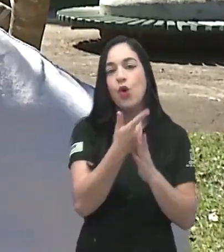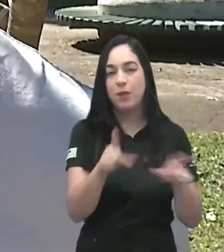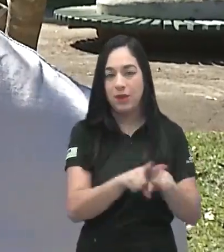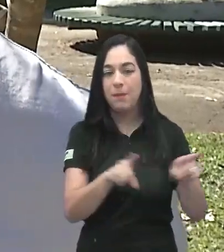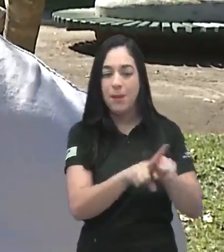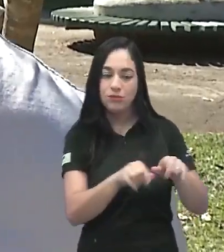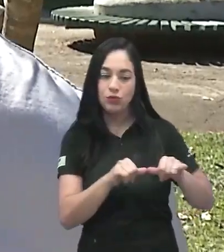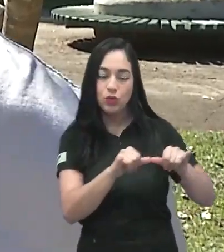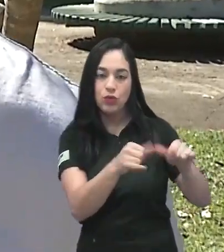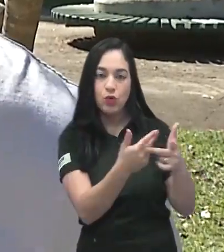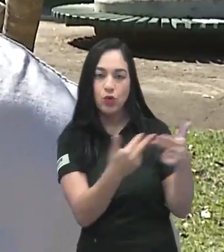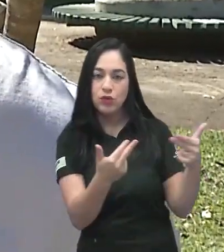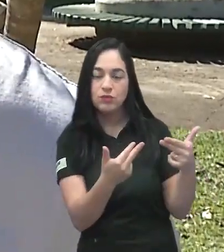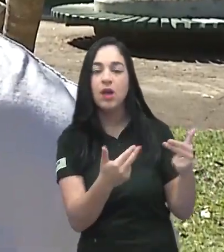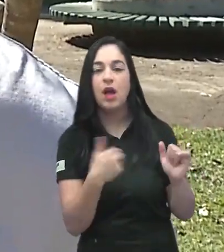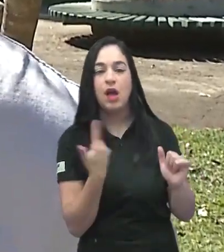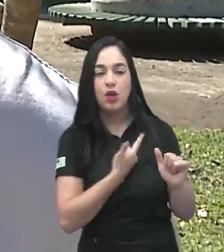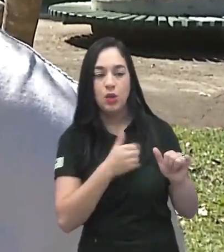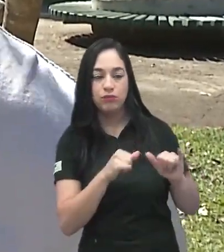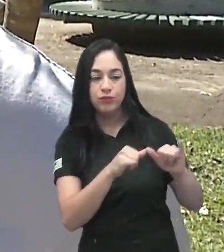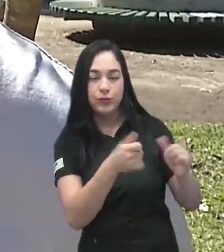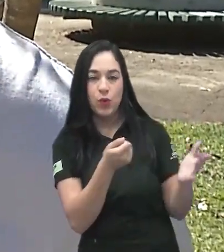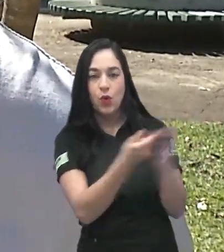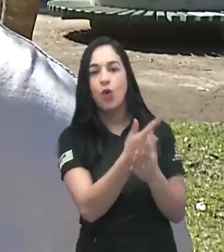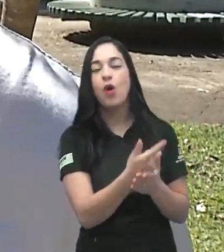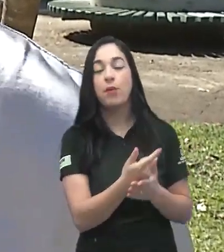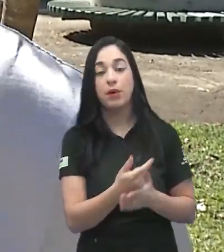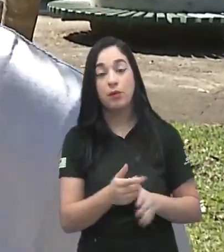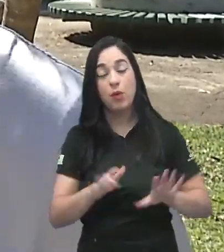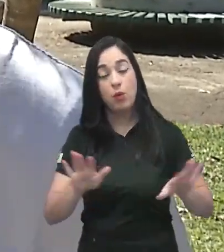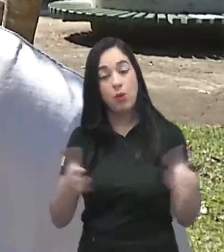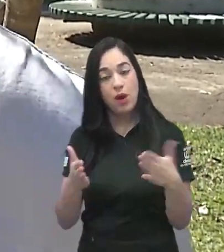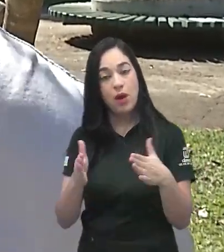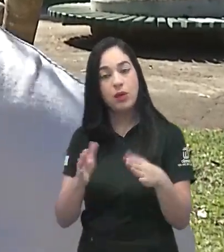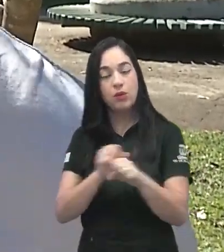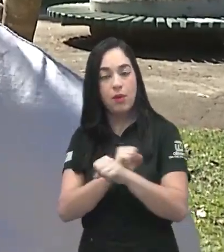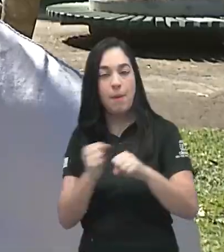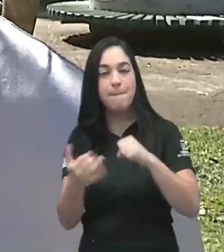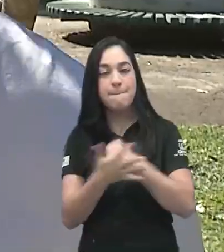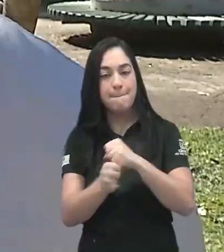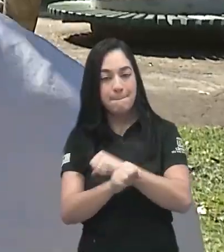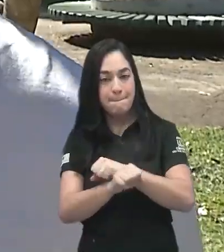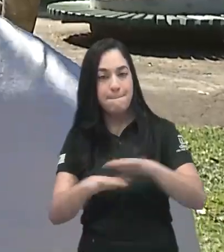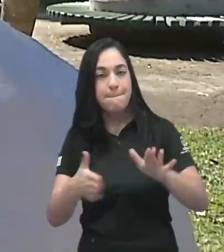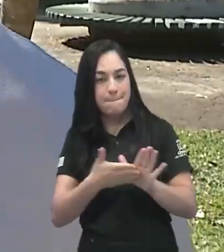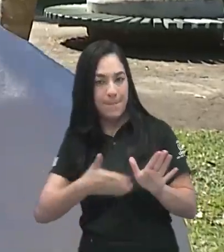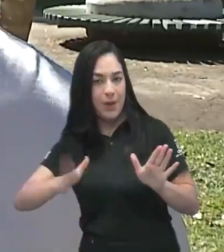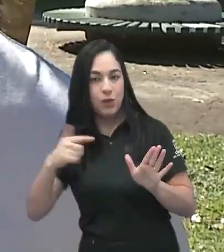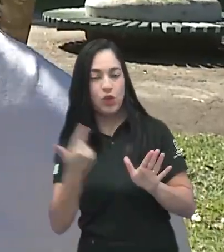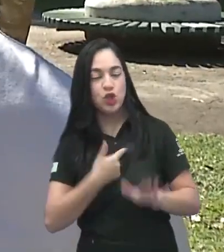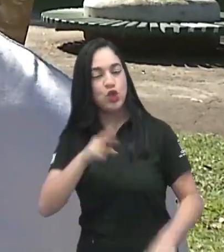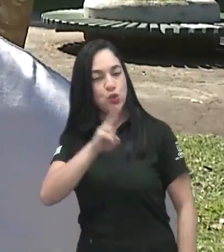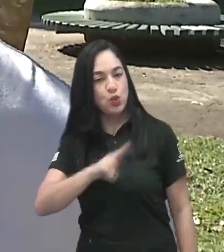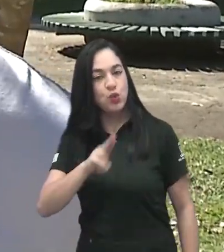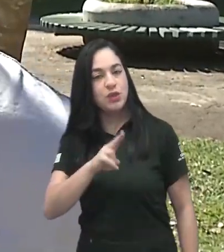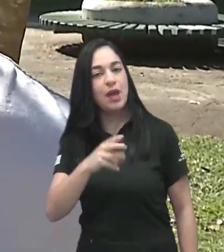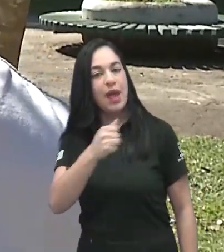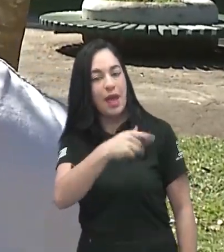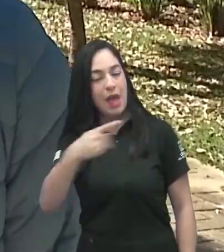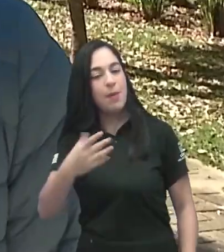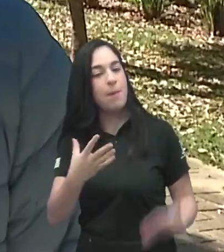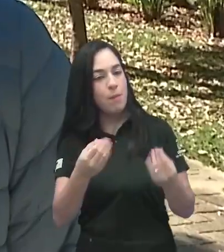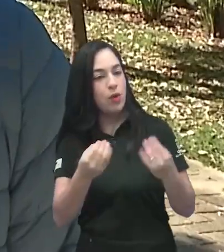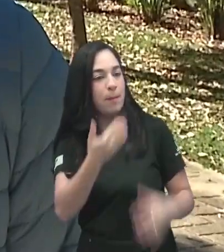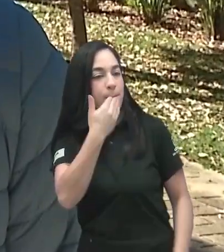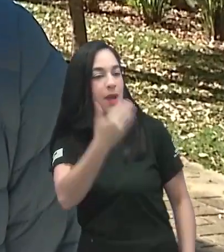coisa, compra também, né? Agora tem bastante, a gente consegue fazer isso. Na pandemia ajudou bastante a gente evitar o contato social, então a gente usou